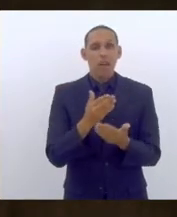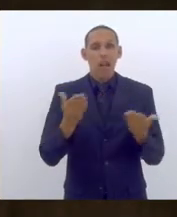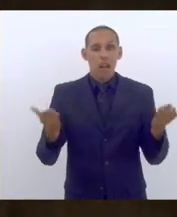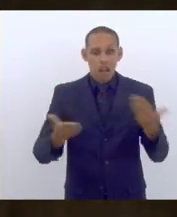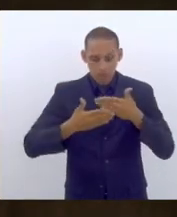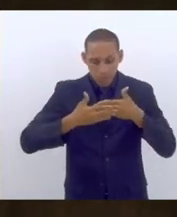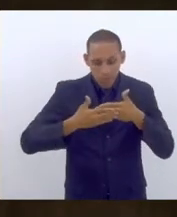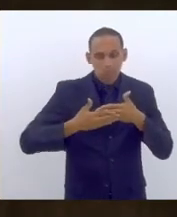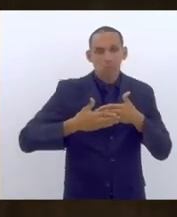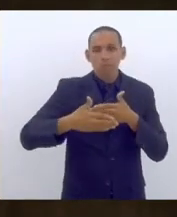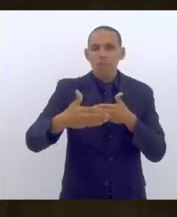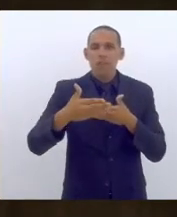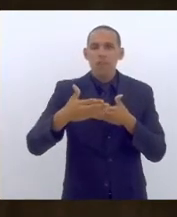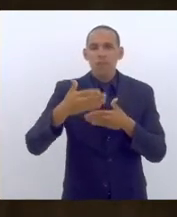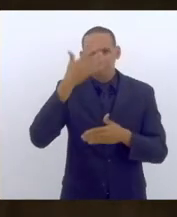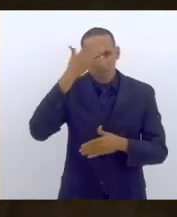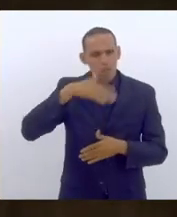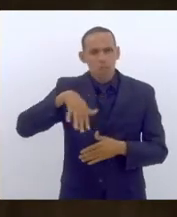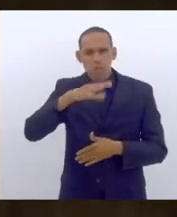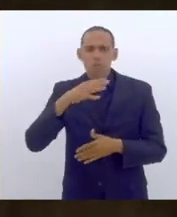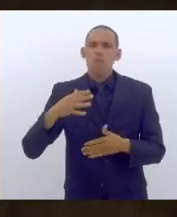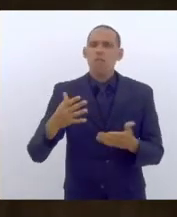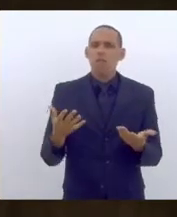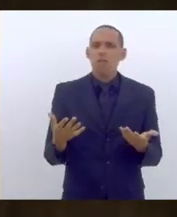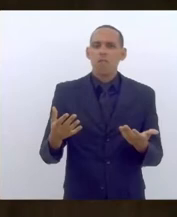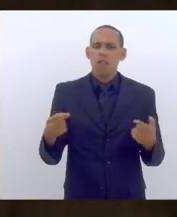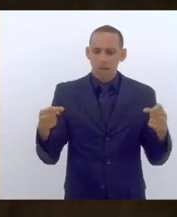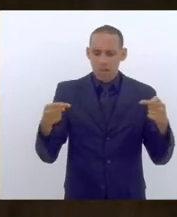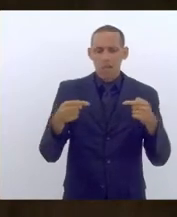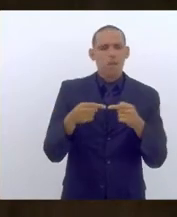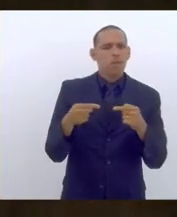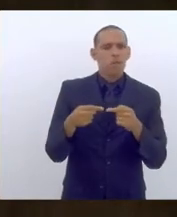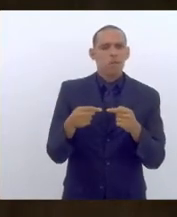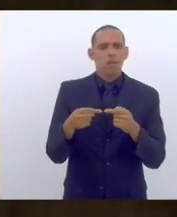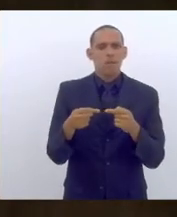é aqueles que são contemplados por